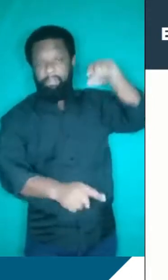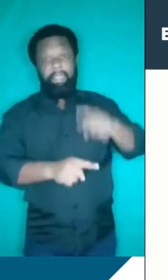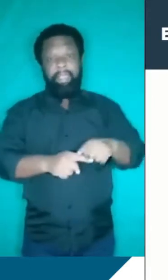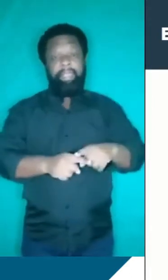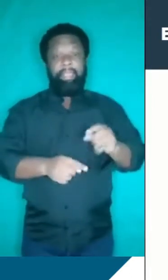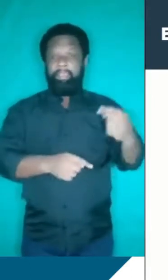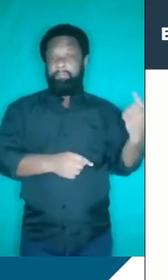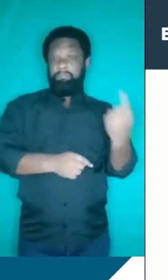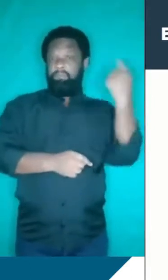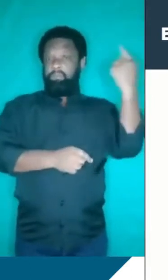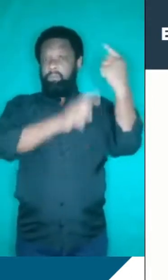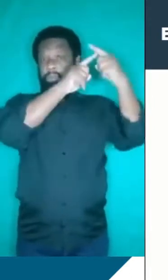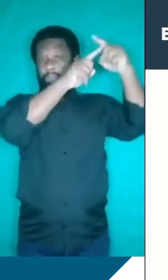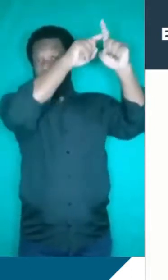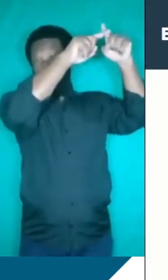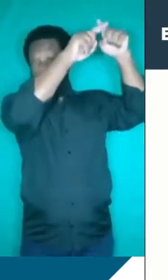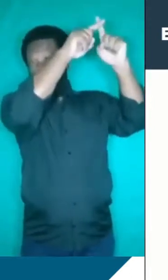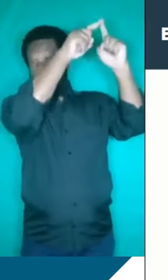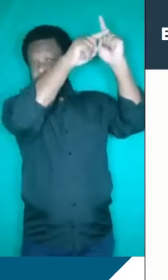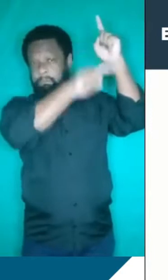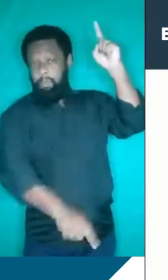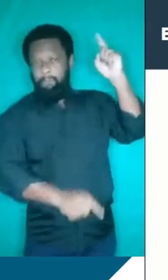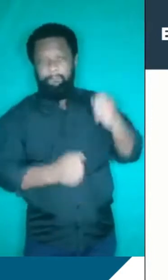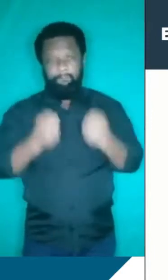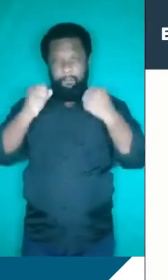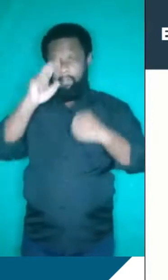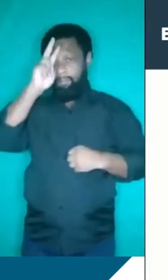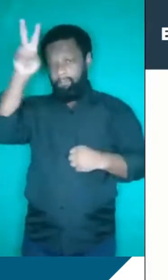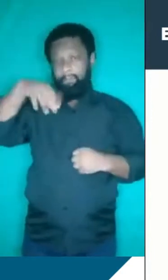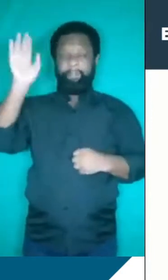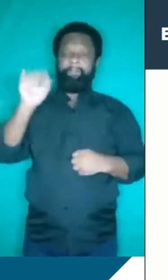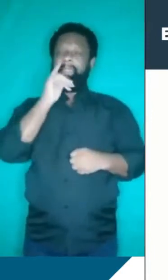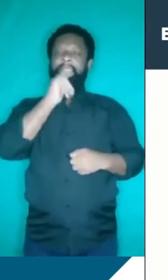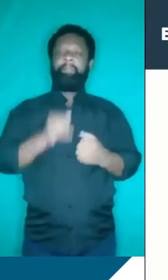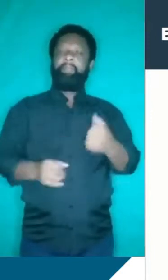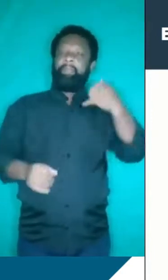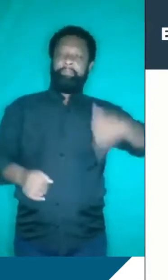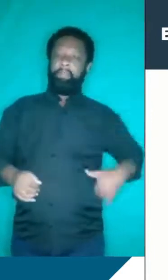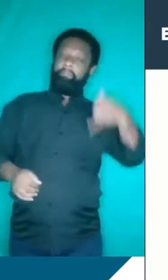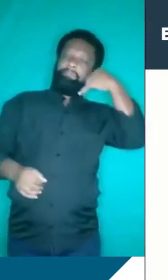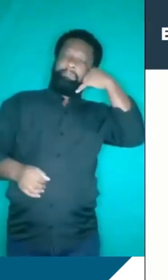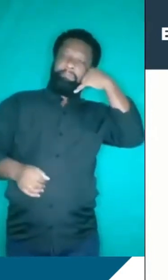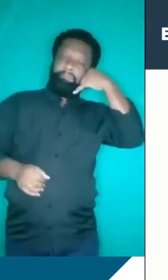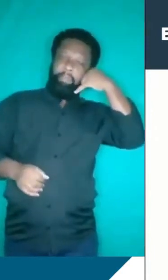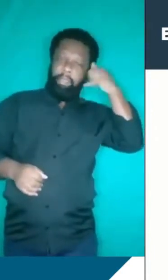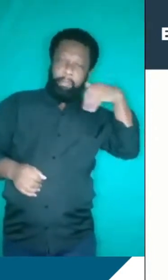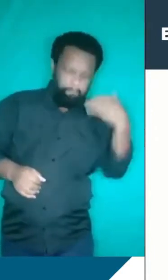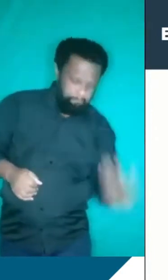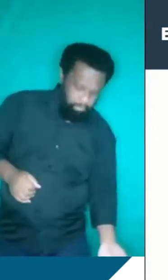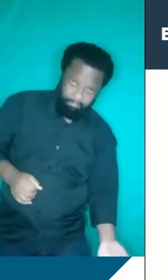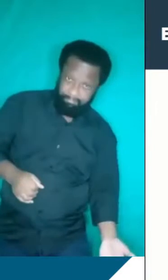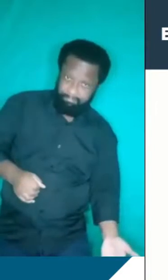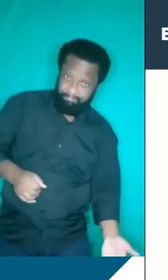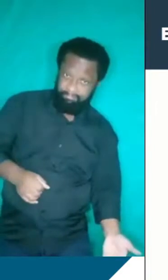essa altura, maior vai ser o impacto desse corpo com o chão. Por exemplo, eu estou andando com meu celular e deixo o celular cair da minha mão, no chão